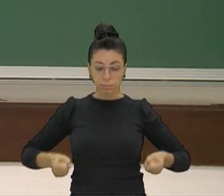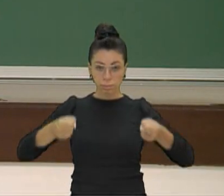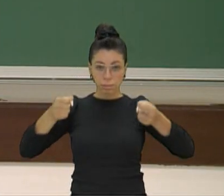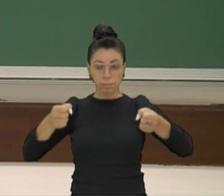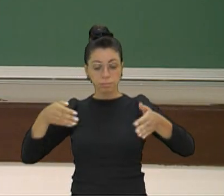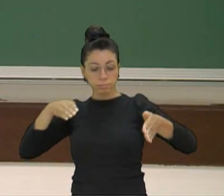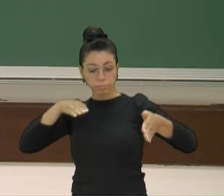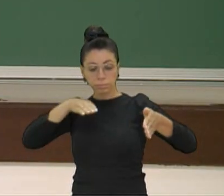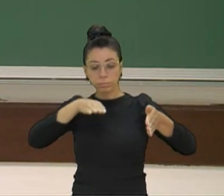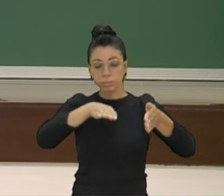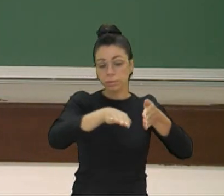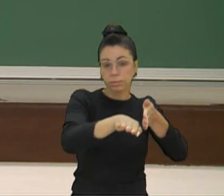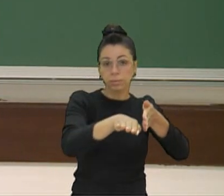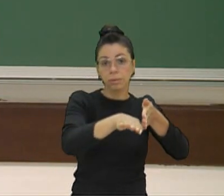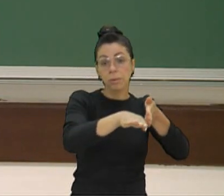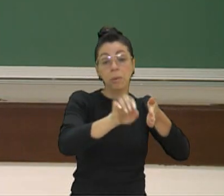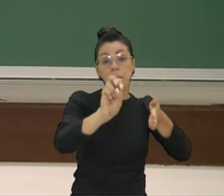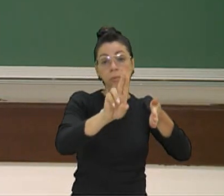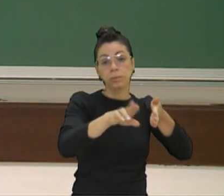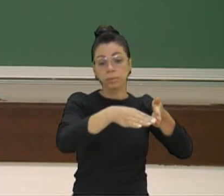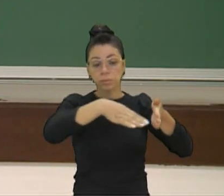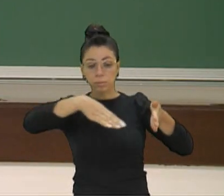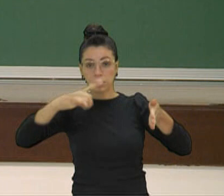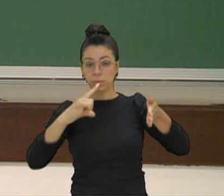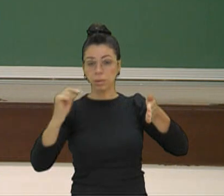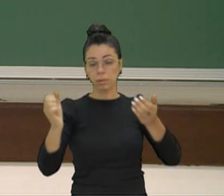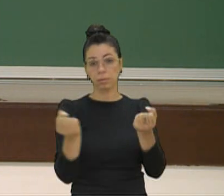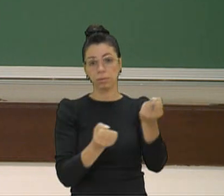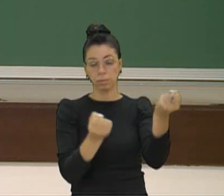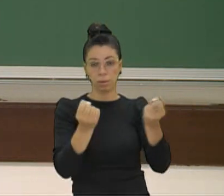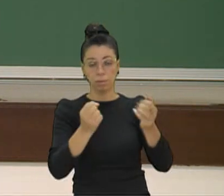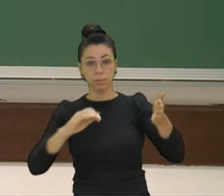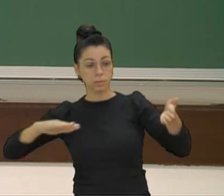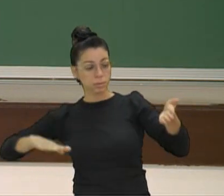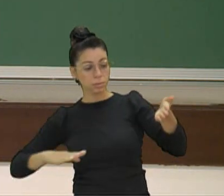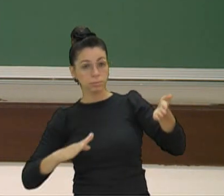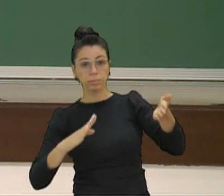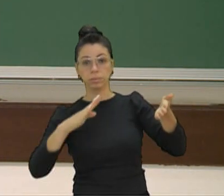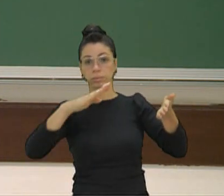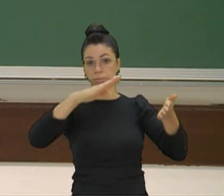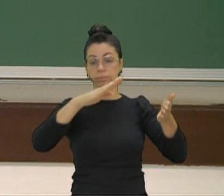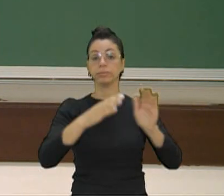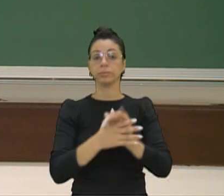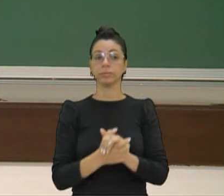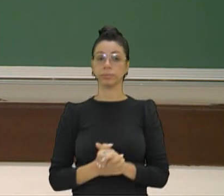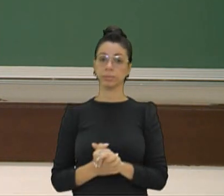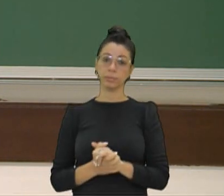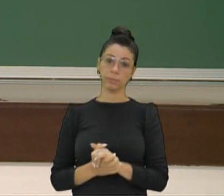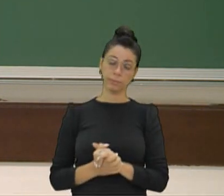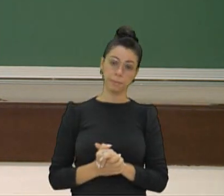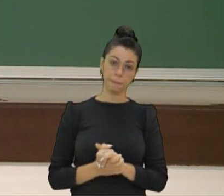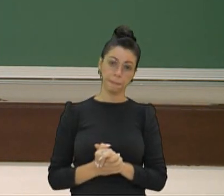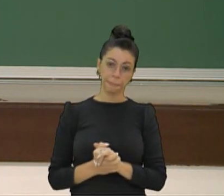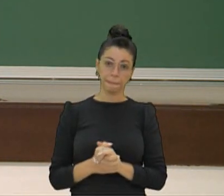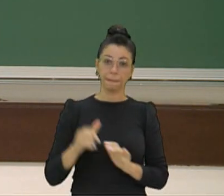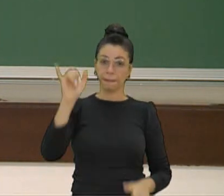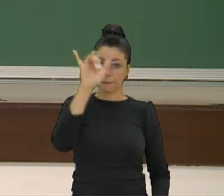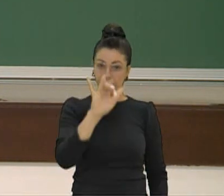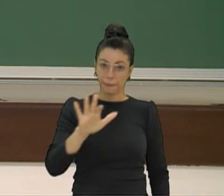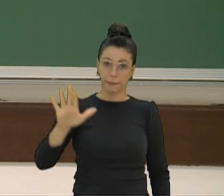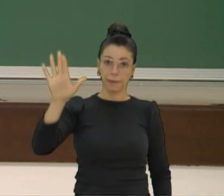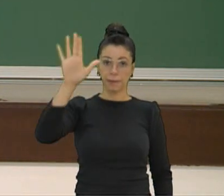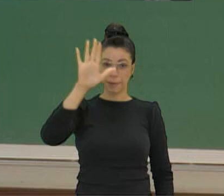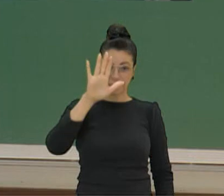entrar ou sair do carro, uma rampa para ela conseguir se deslocar. Então, isso na imagem já veio